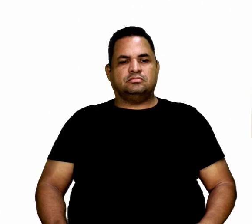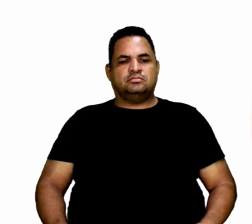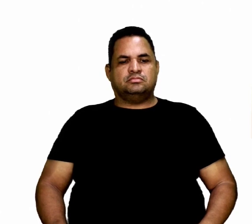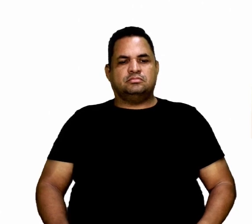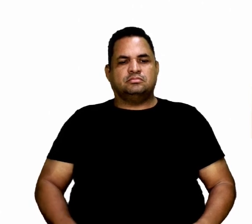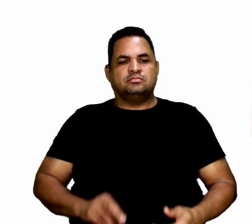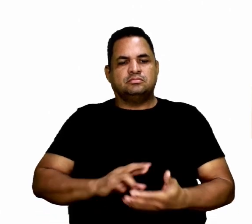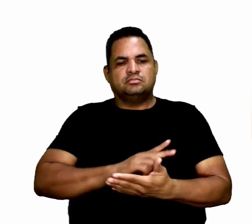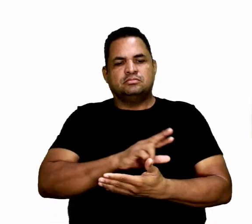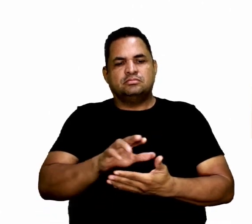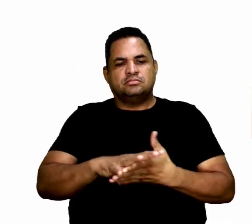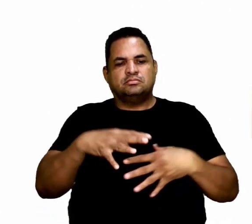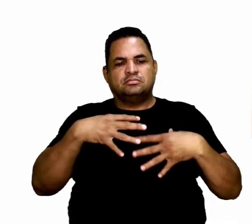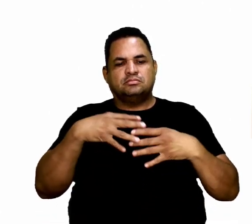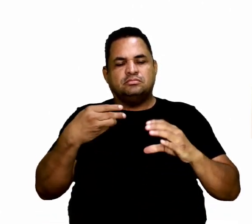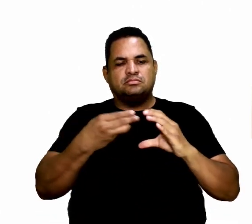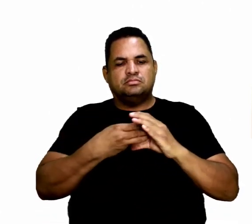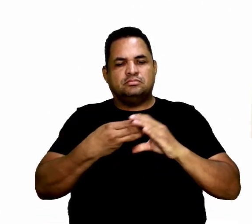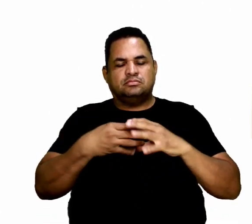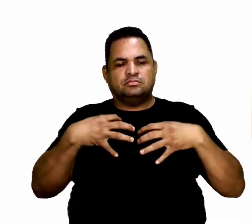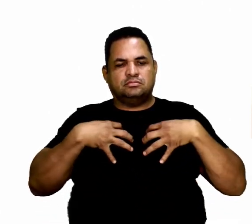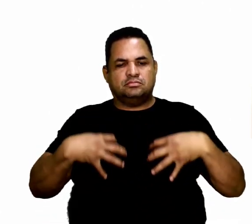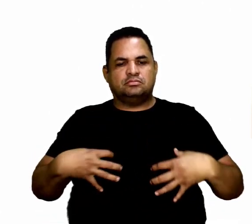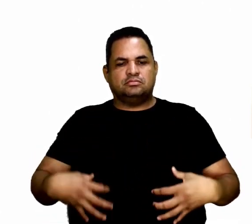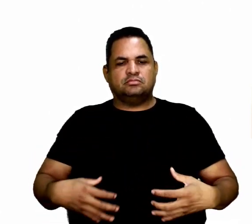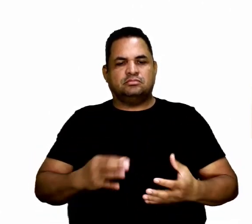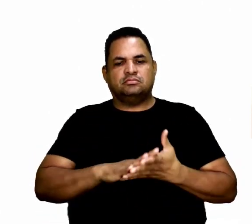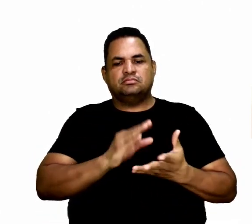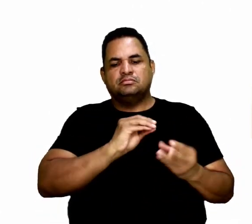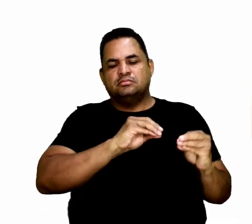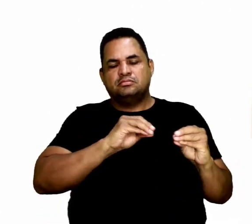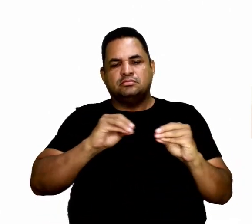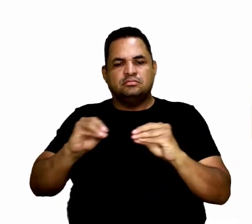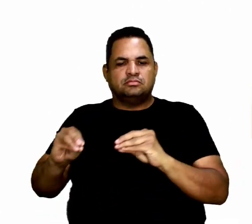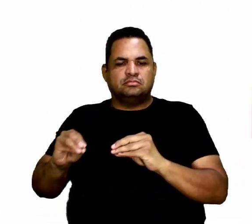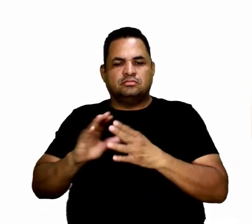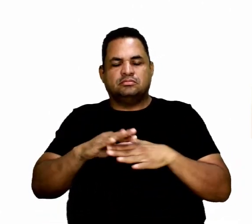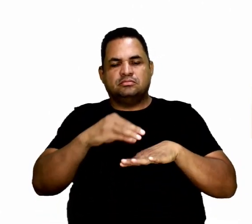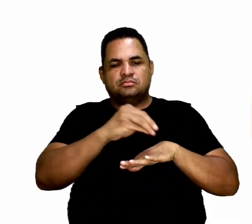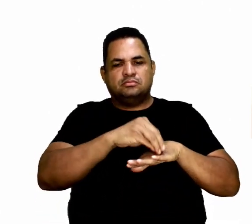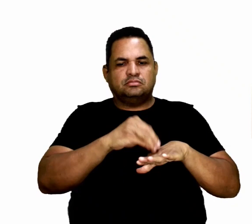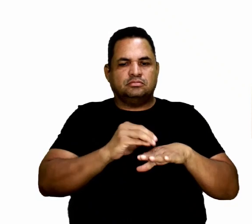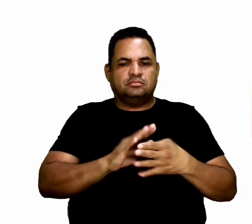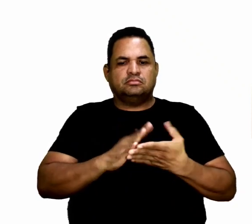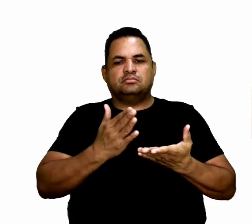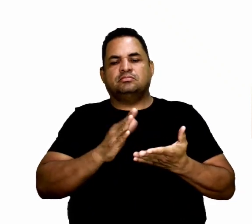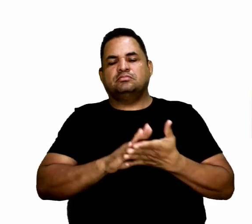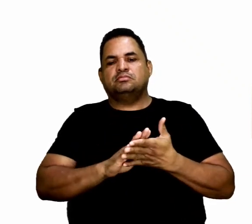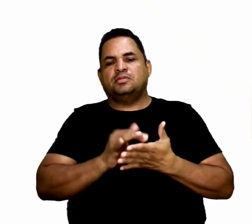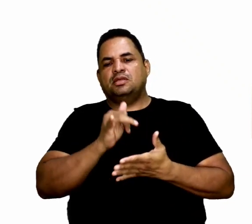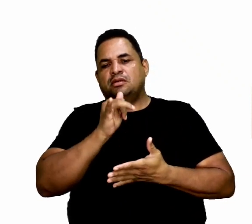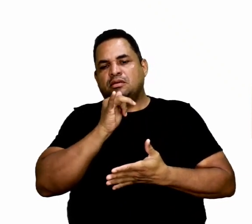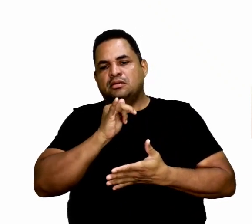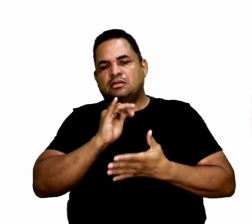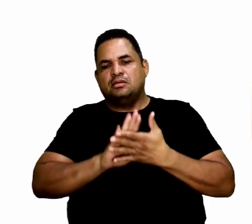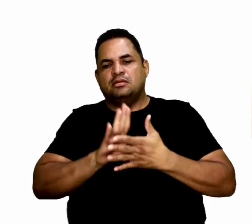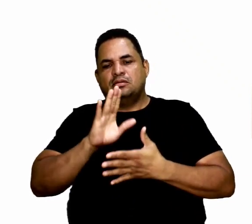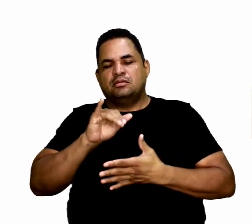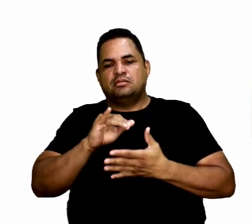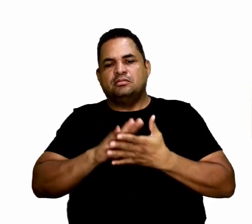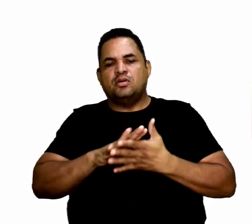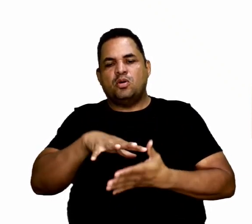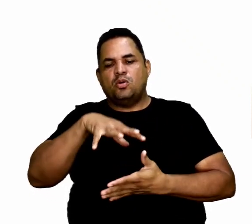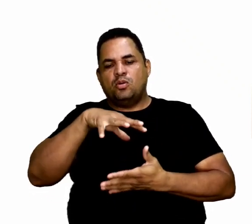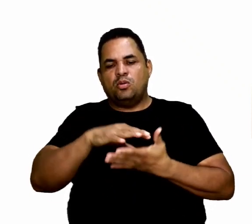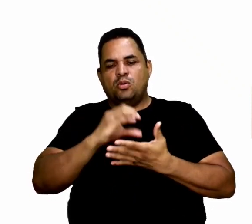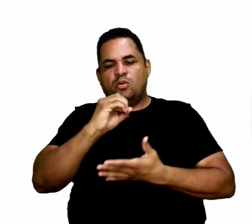diversas células do nosso organismo, levando aí nutrientes, como por exemplo glicose, o próprio oxigênio também, né?